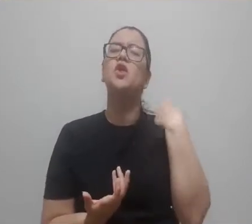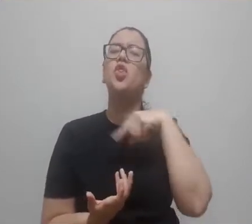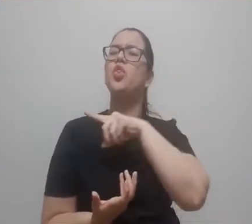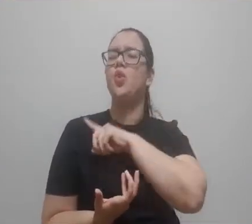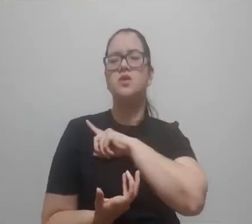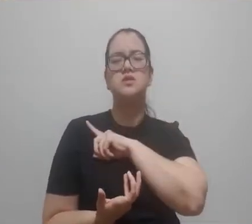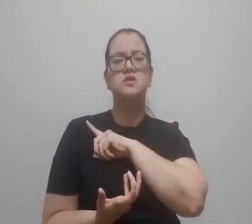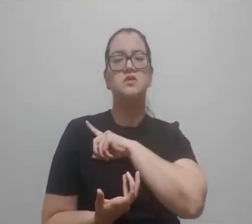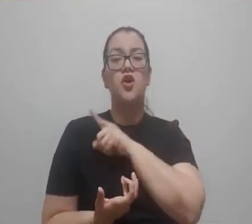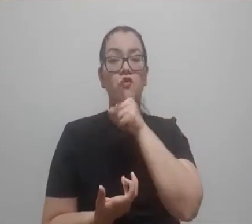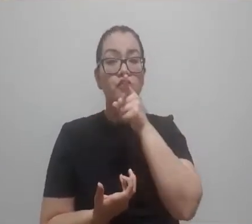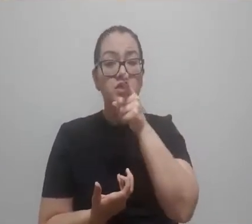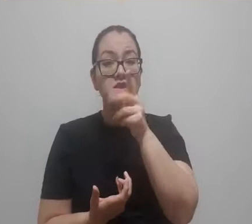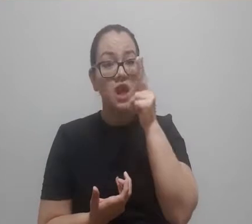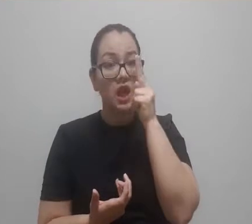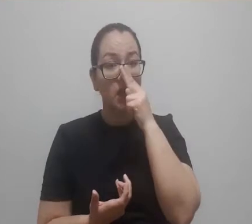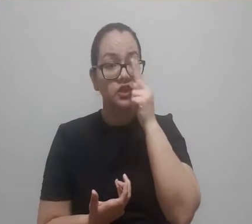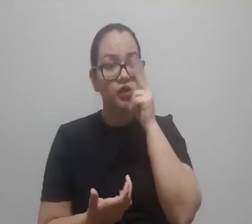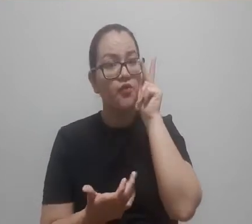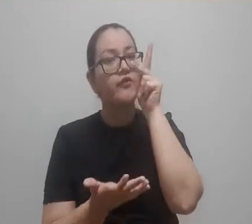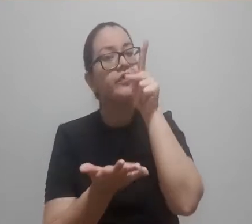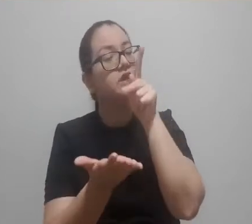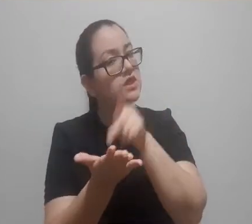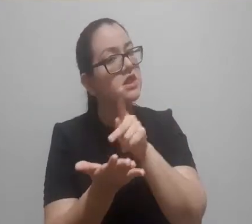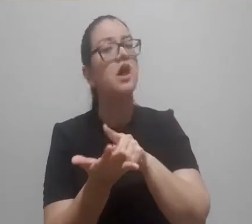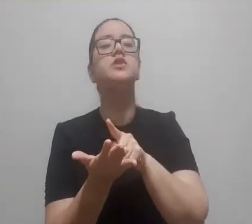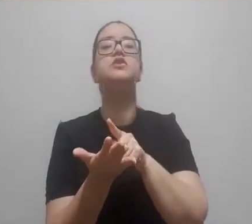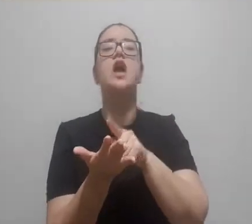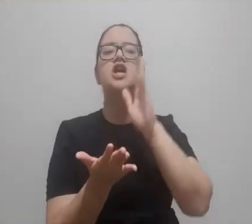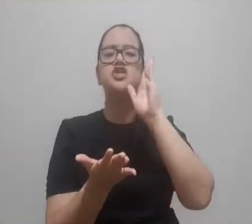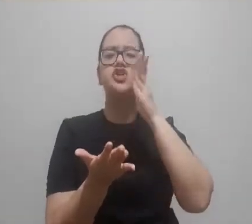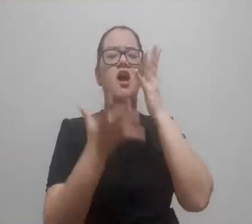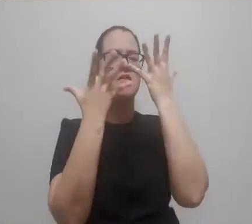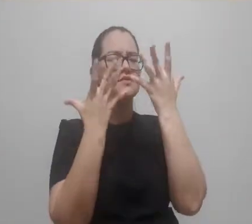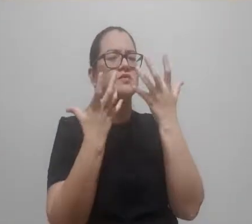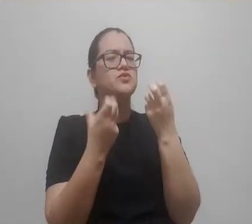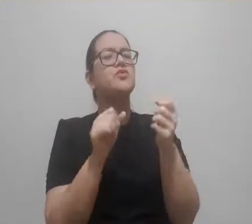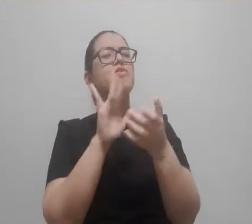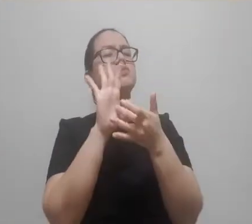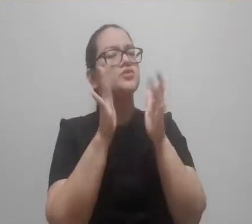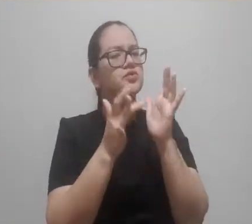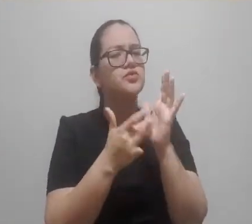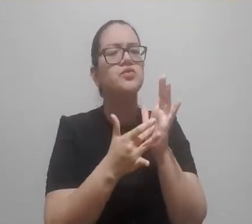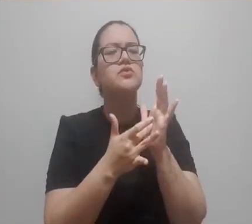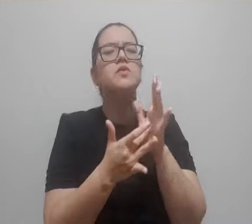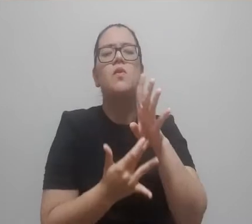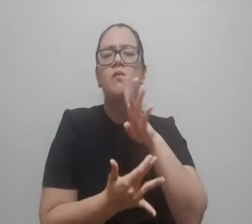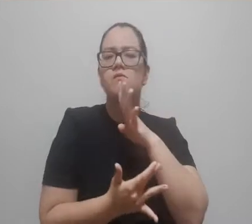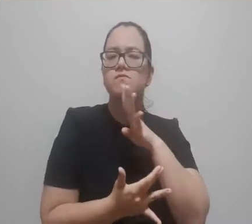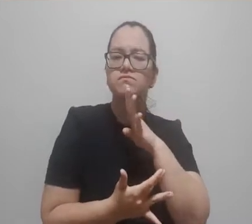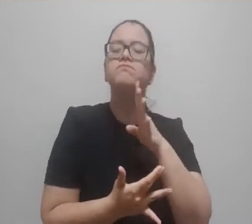que é cristão, você que já se rendeu ao Senhor, você que reconhece-o como